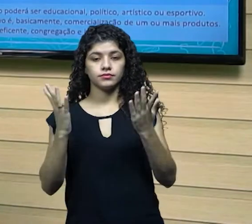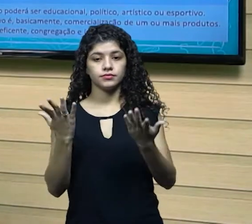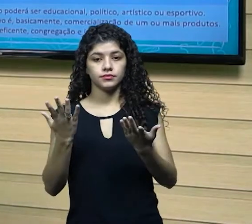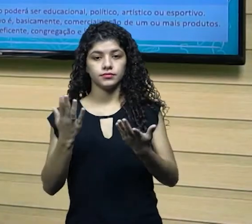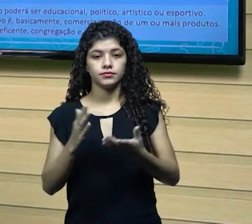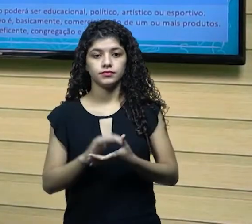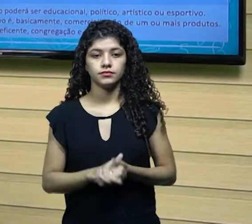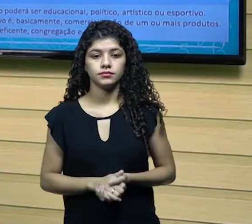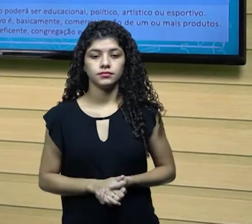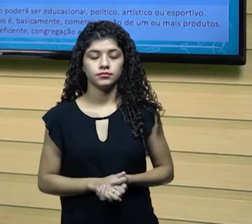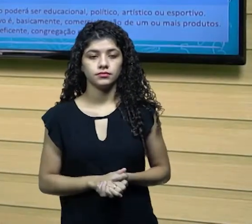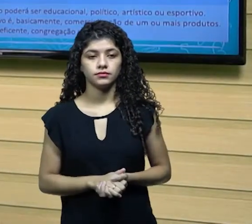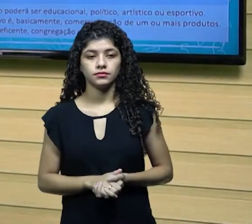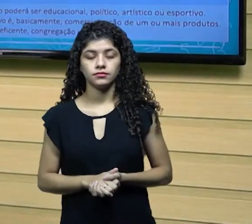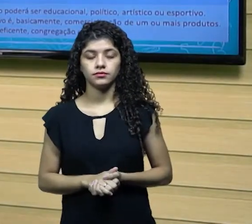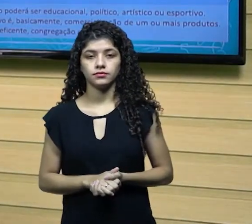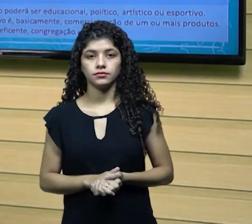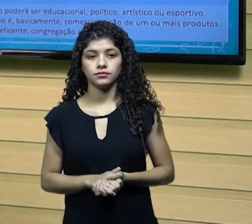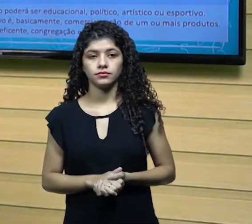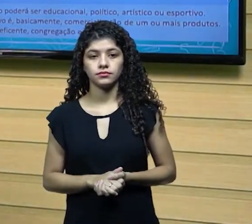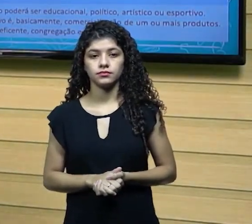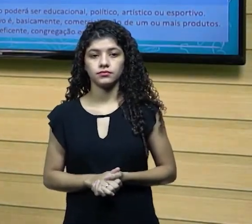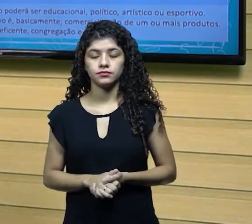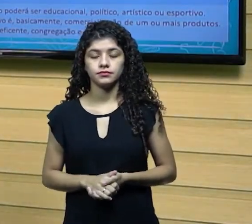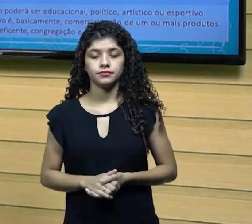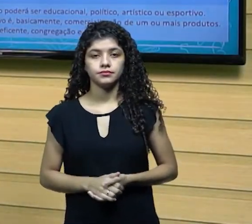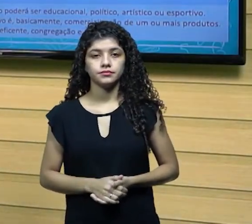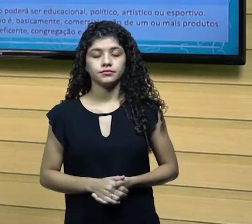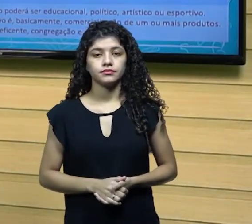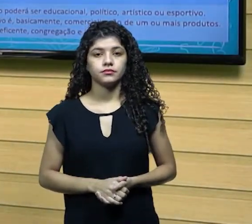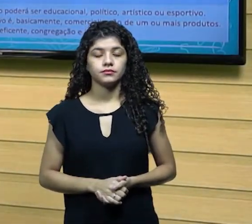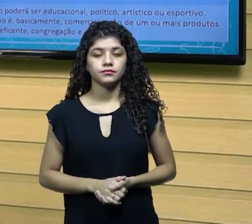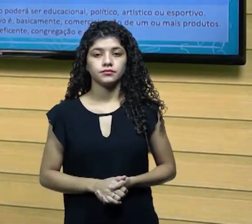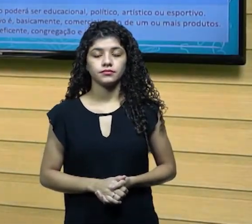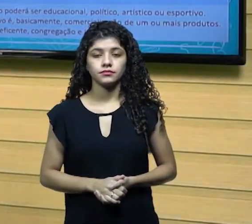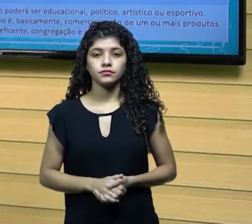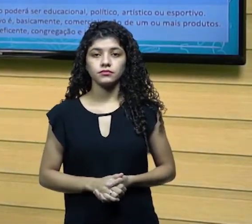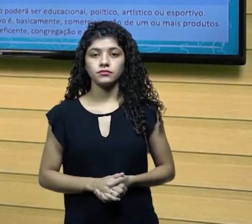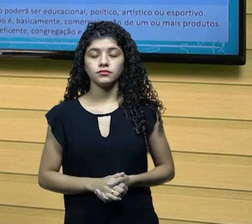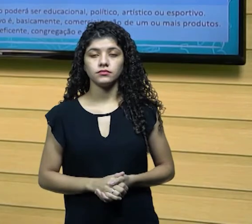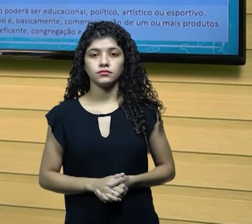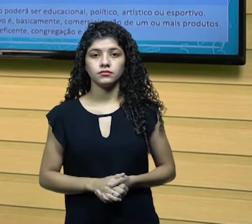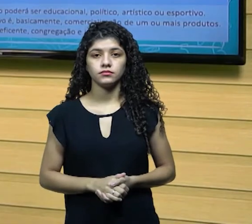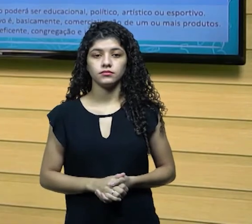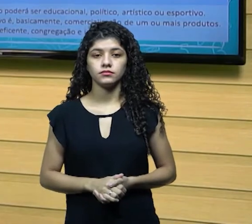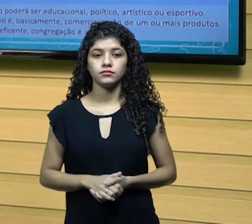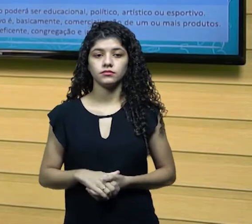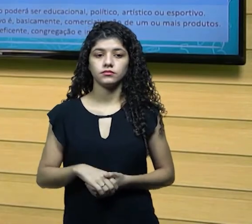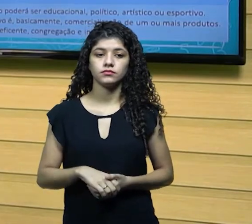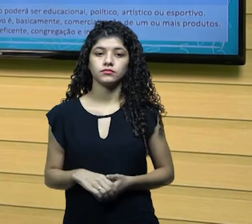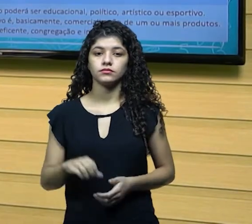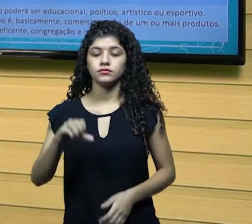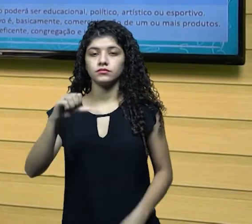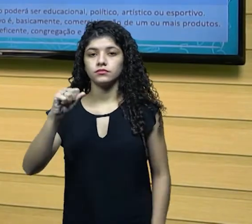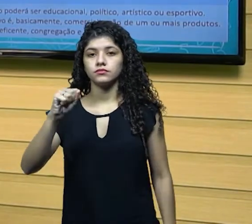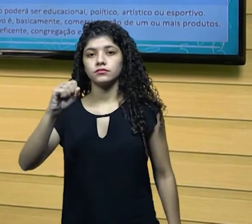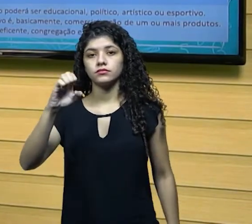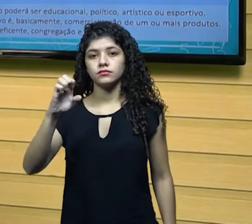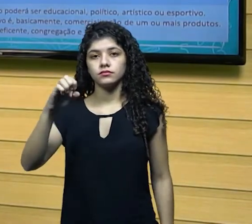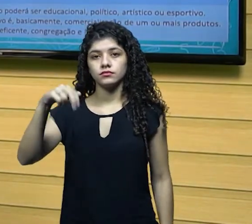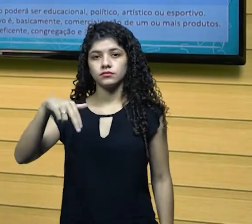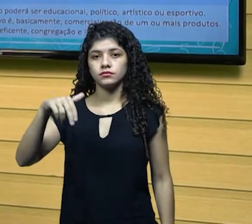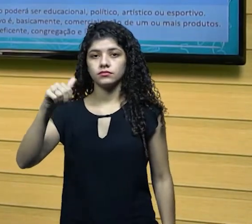é bom Aqui tem um pequeno resumo né de caracterização de eventos